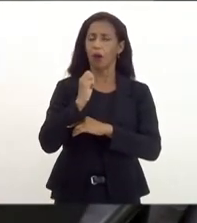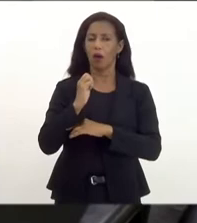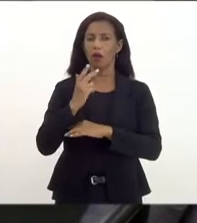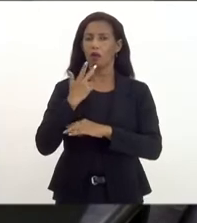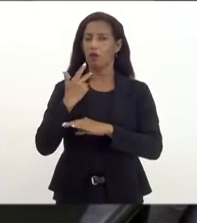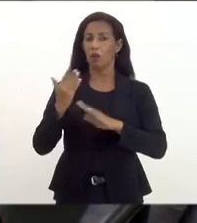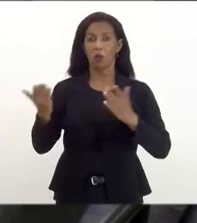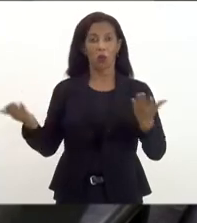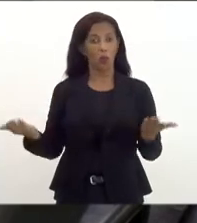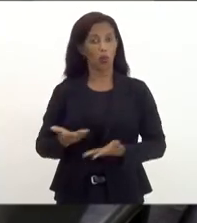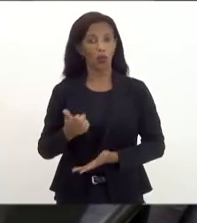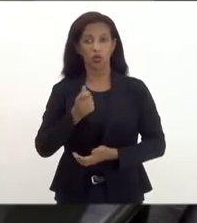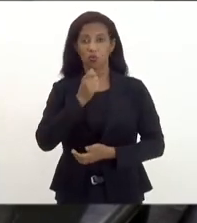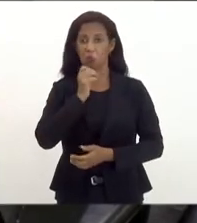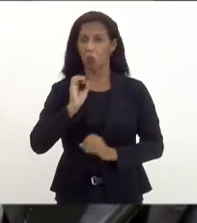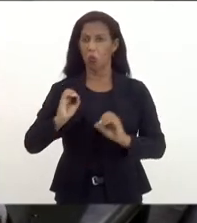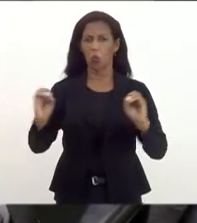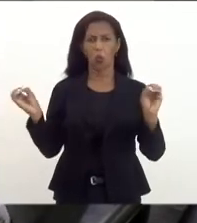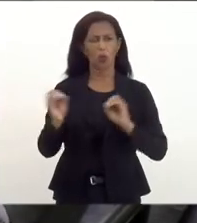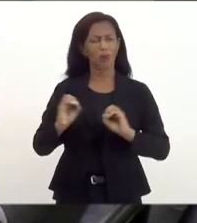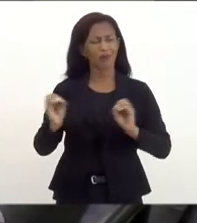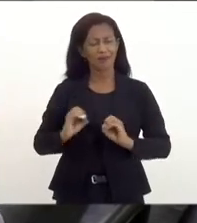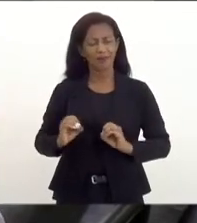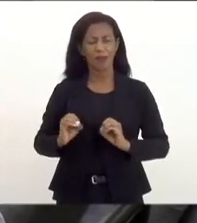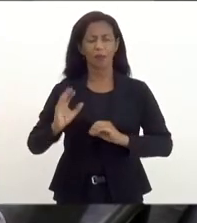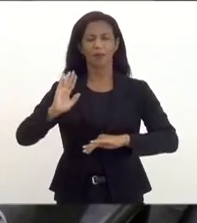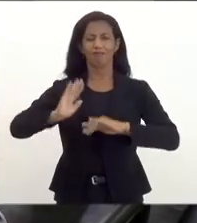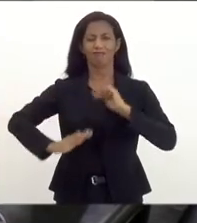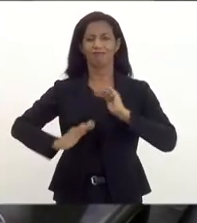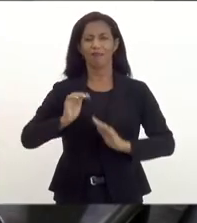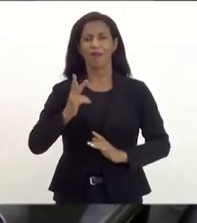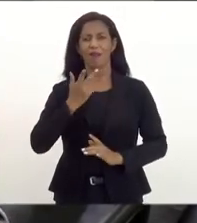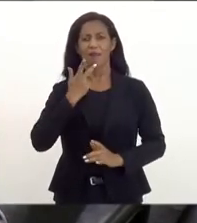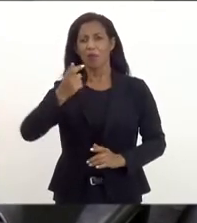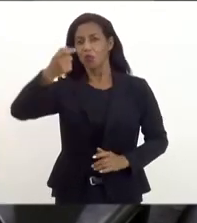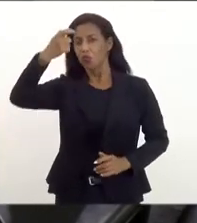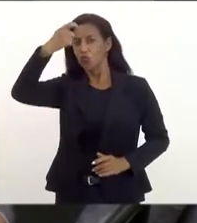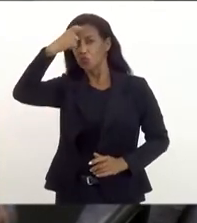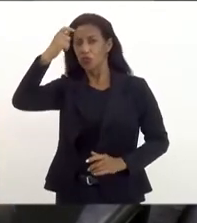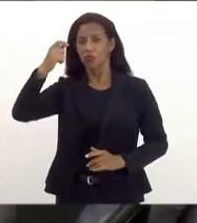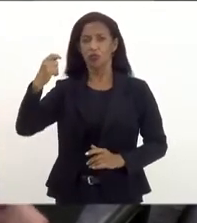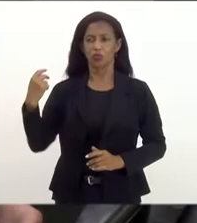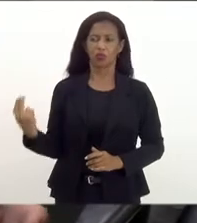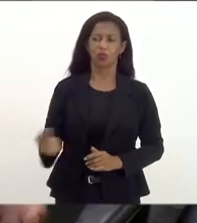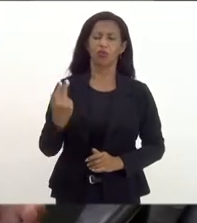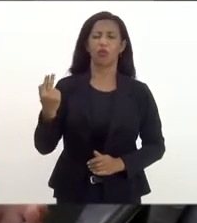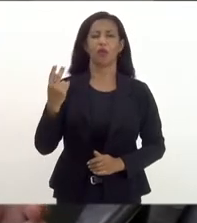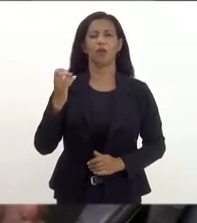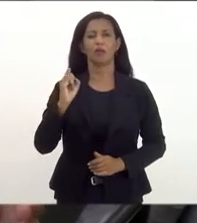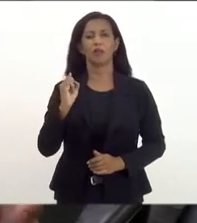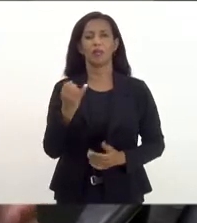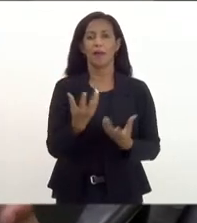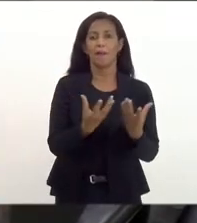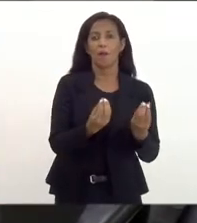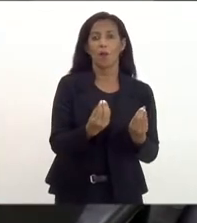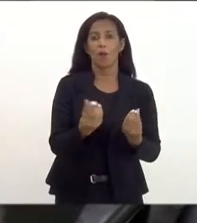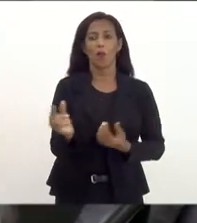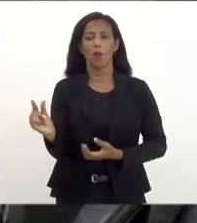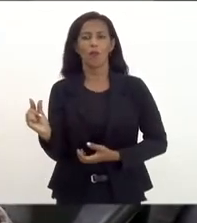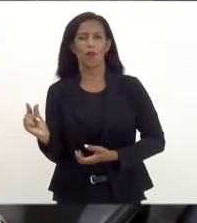hoje eu não tenho nenhuma capacidade para dizer fazer juízo de valor se há muito tempo ou pouco tempo